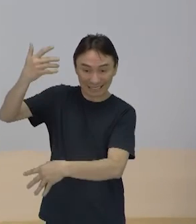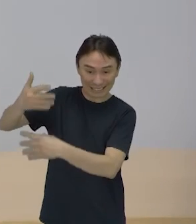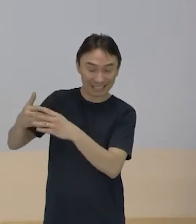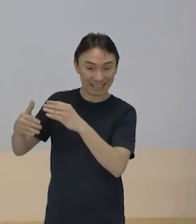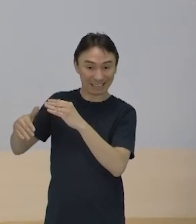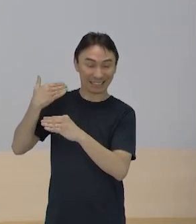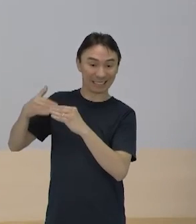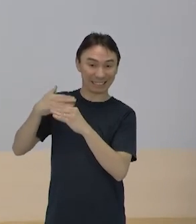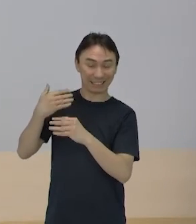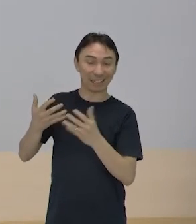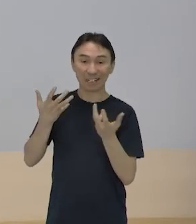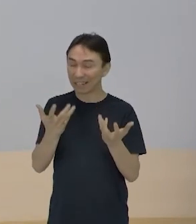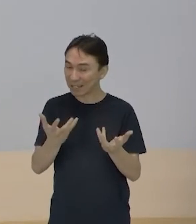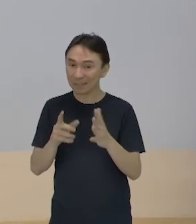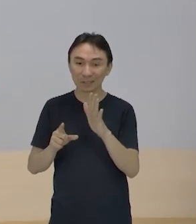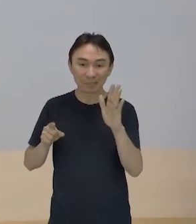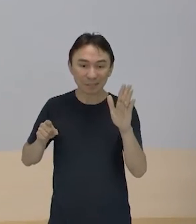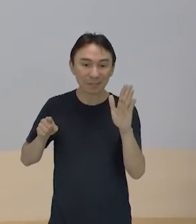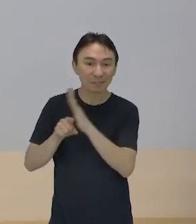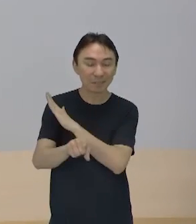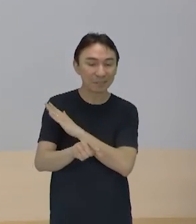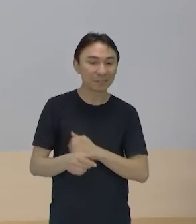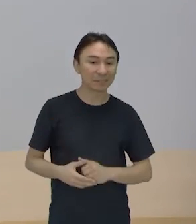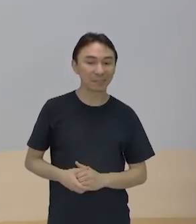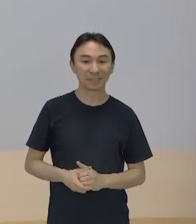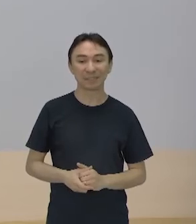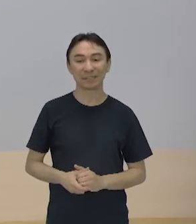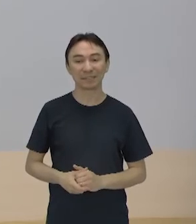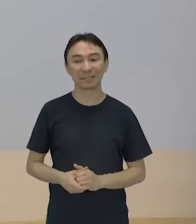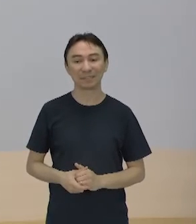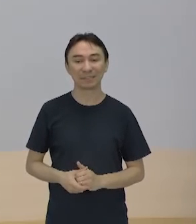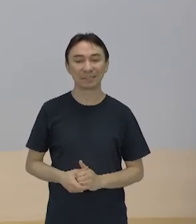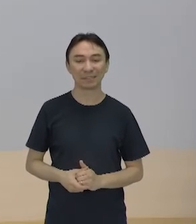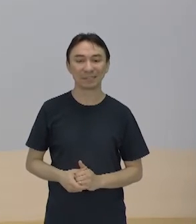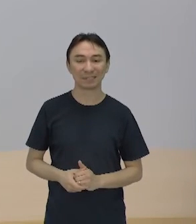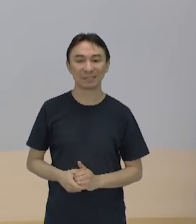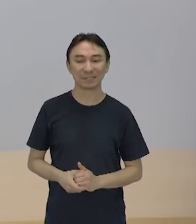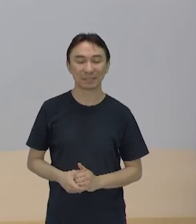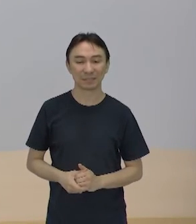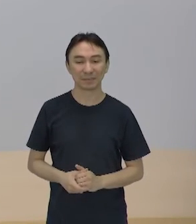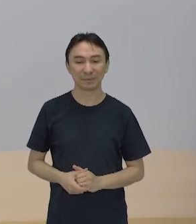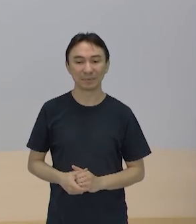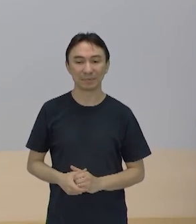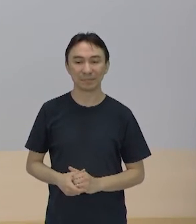saber. What is your favorite X-Men?